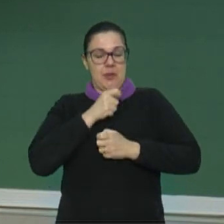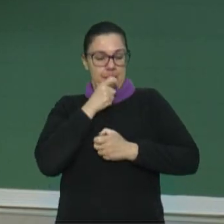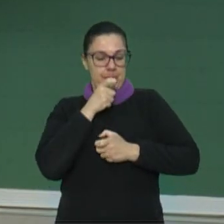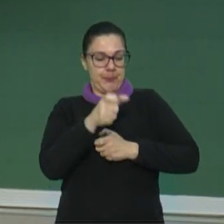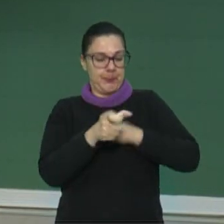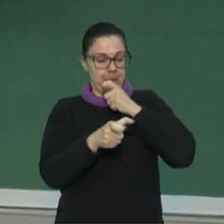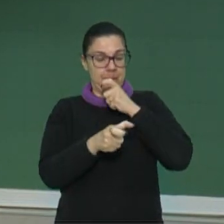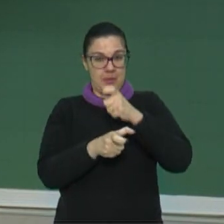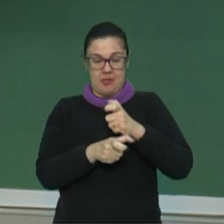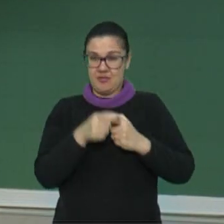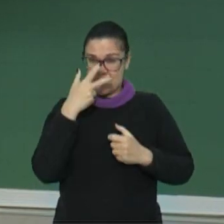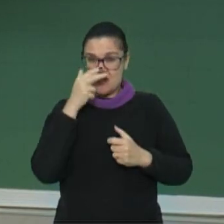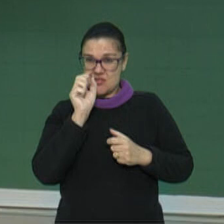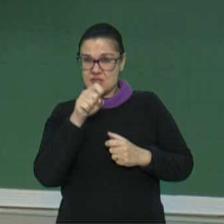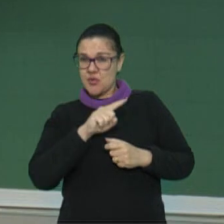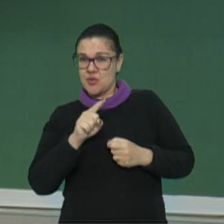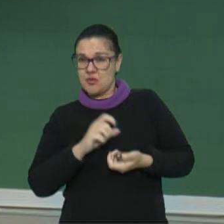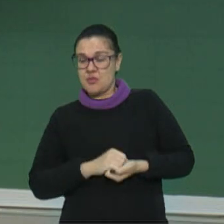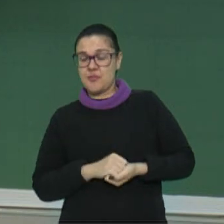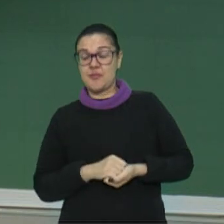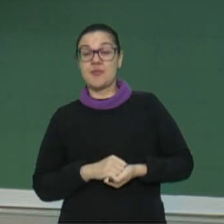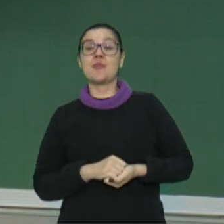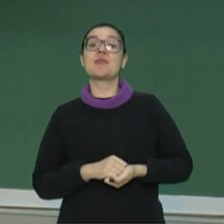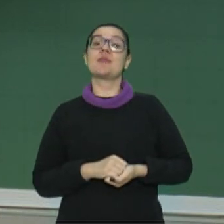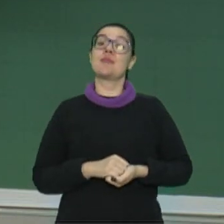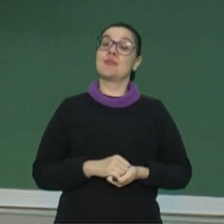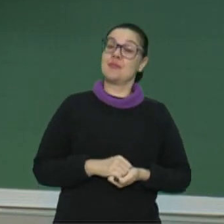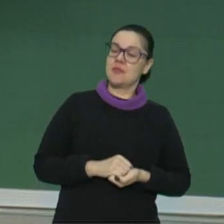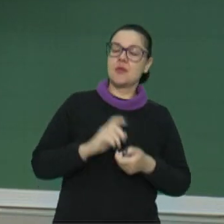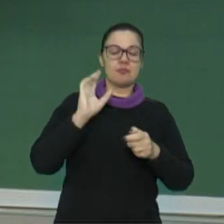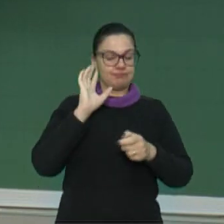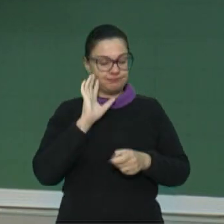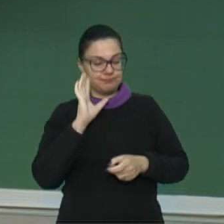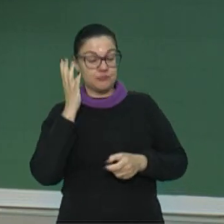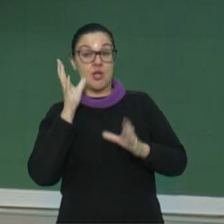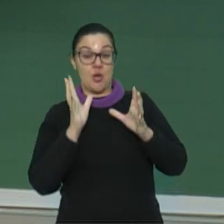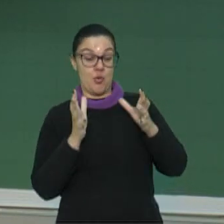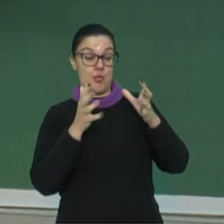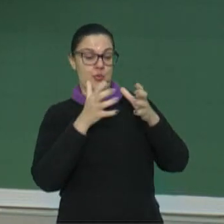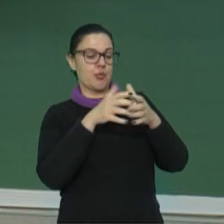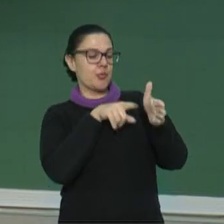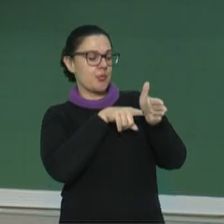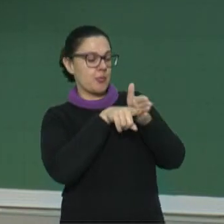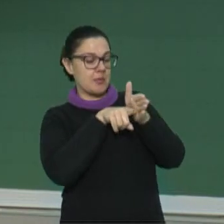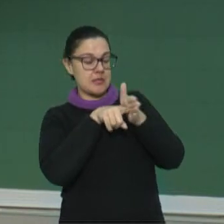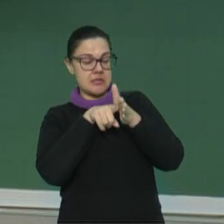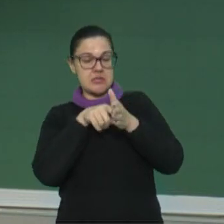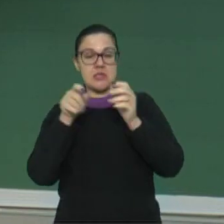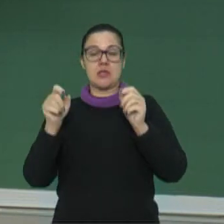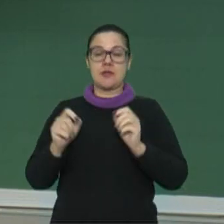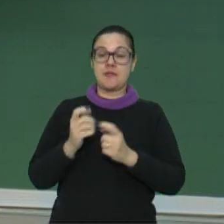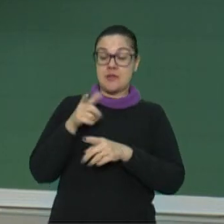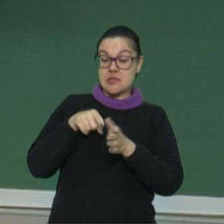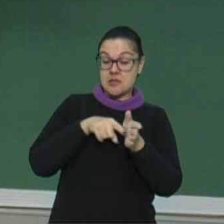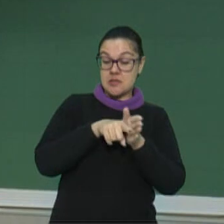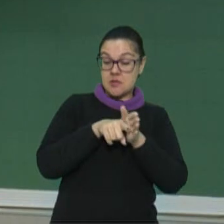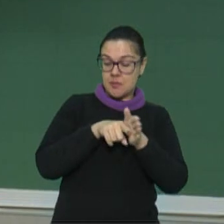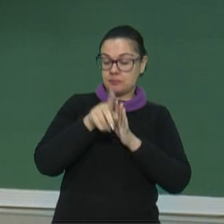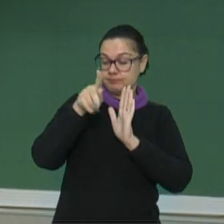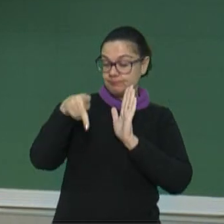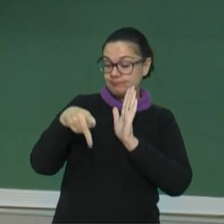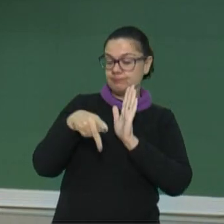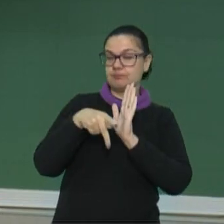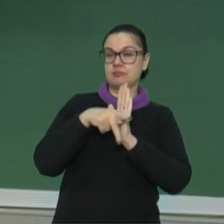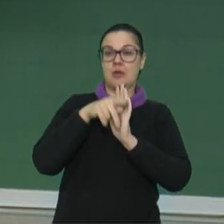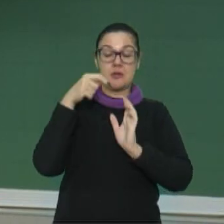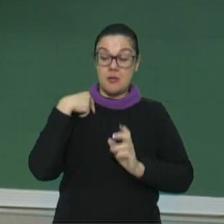que a gente fala para ela? Né? Então, o que acontece? Um grupo de pesquisadores fez uma pesquisa